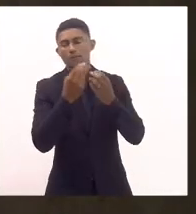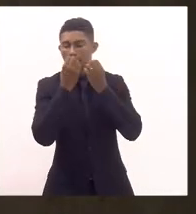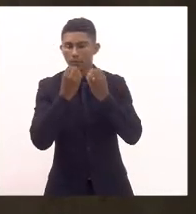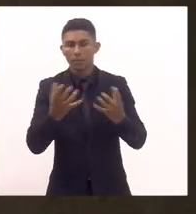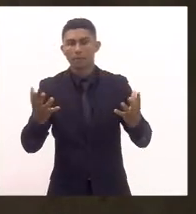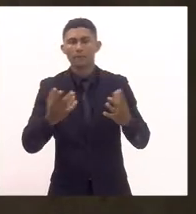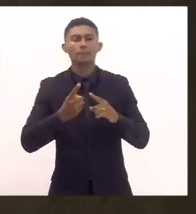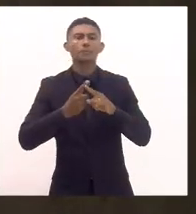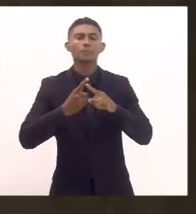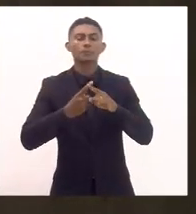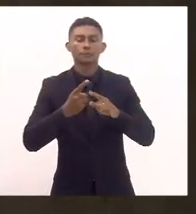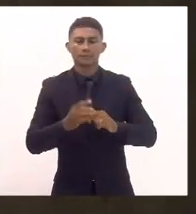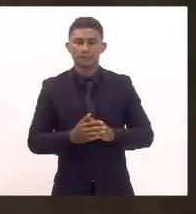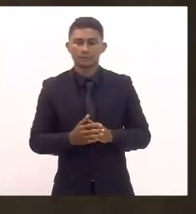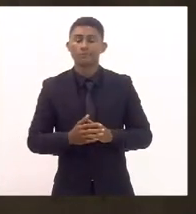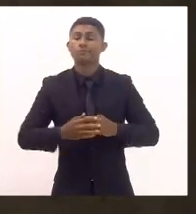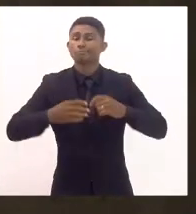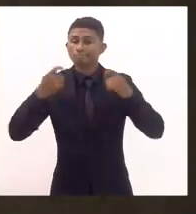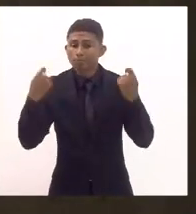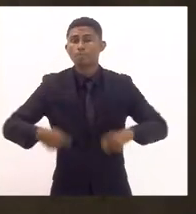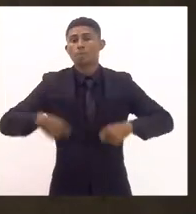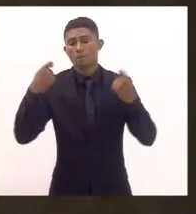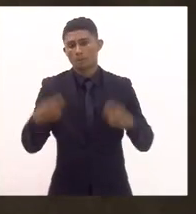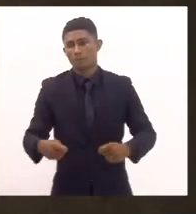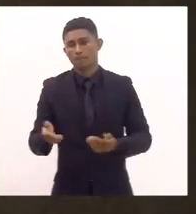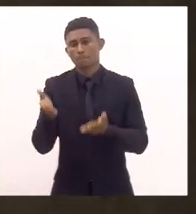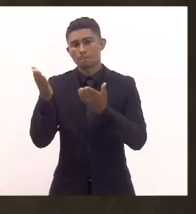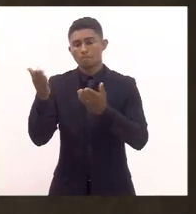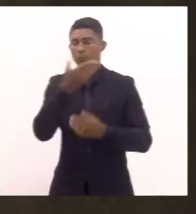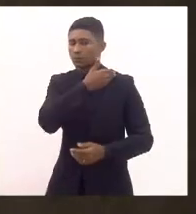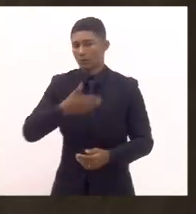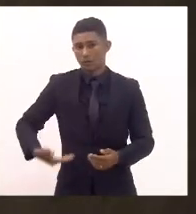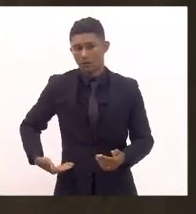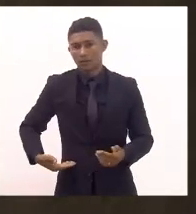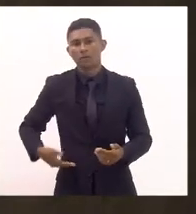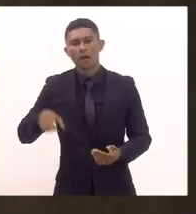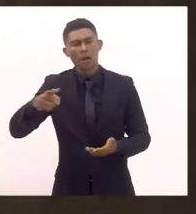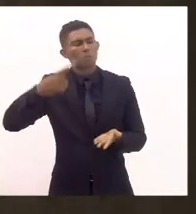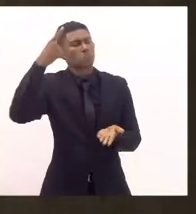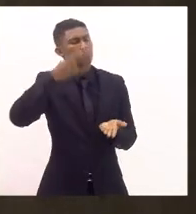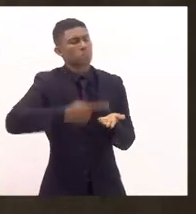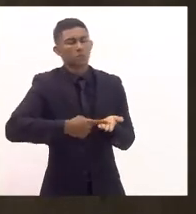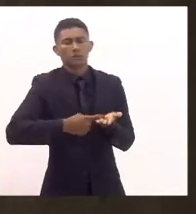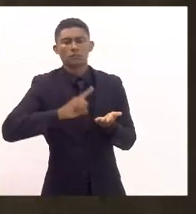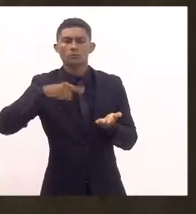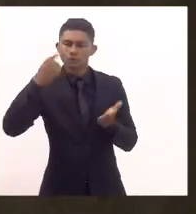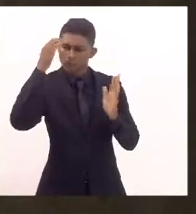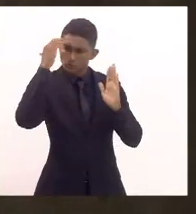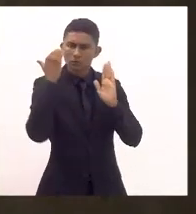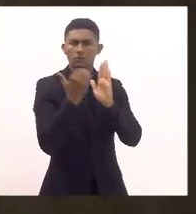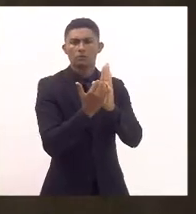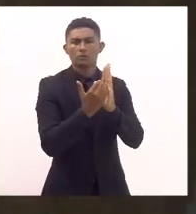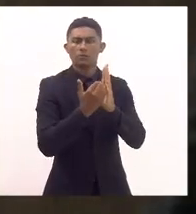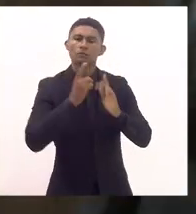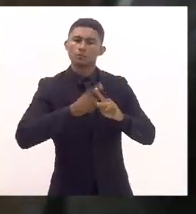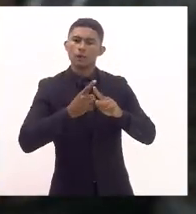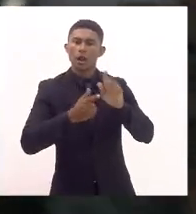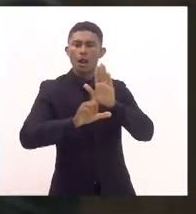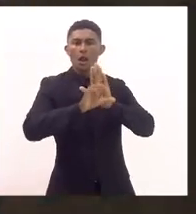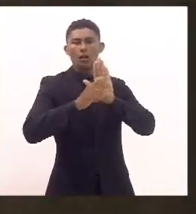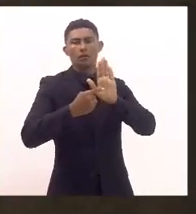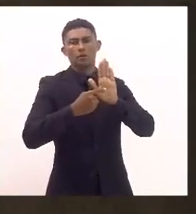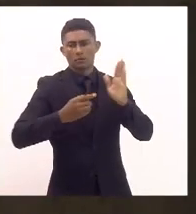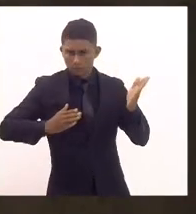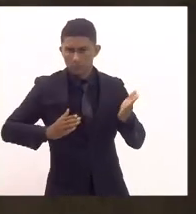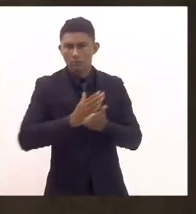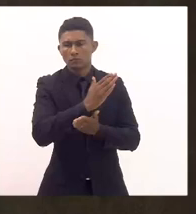sentido de que é necessária tô vendo na cumpra com a sua palavra tem uma lei aprovada